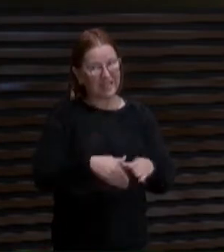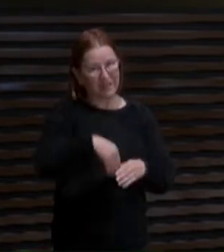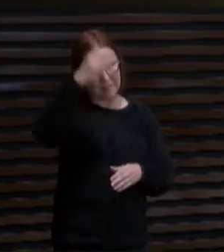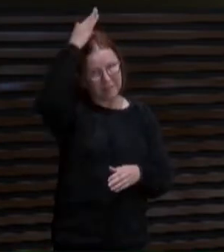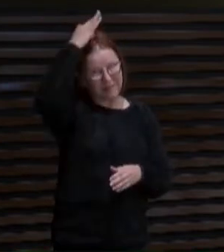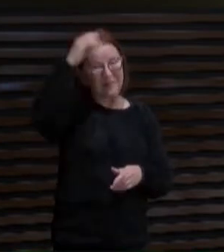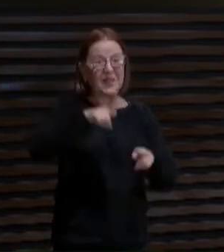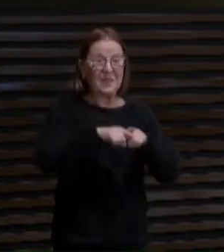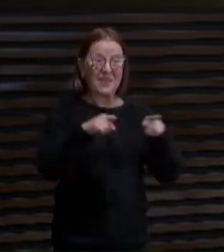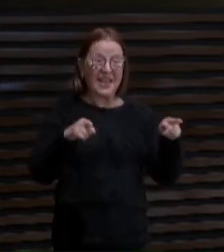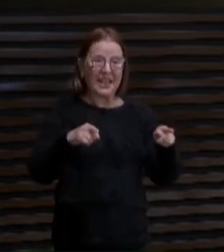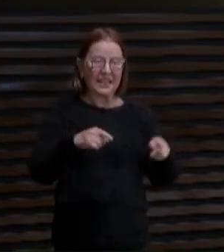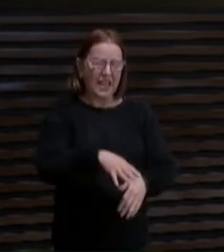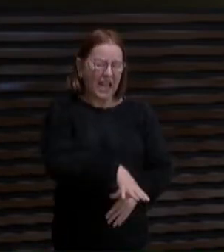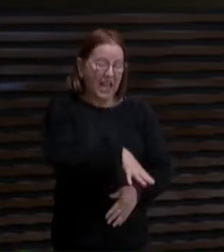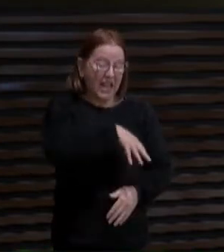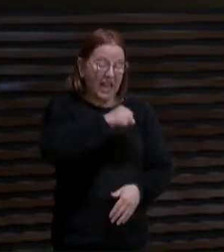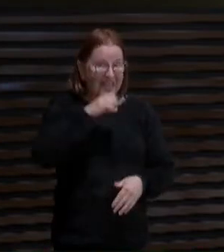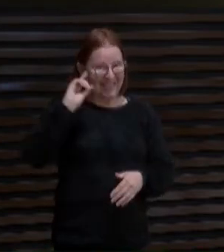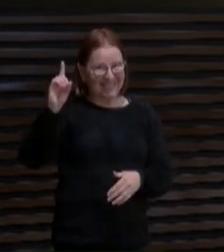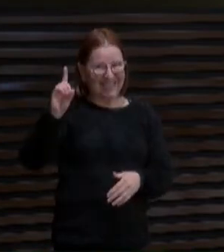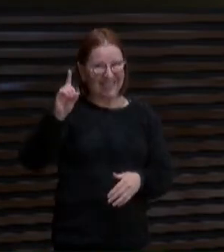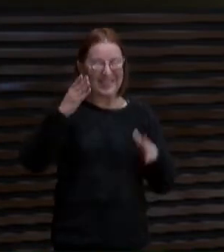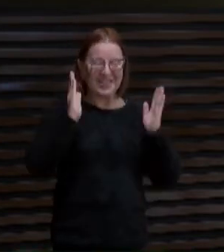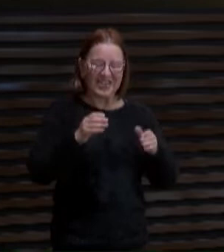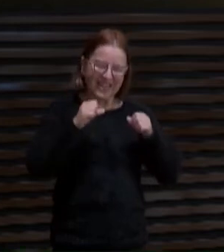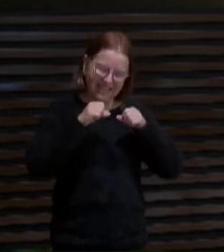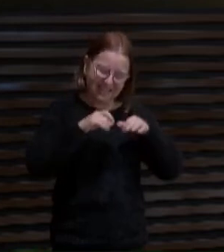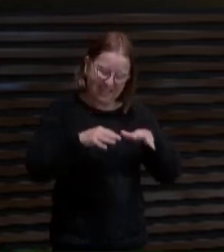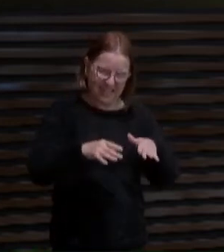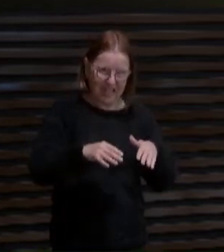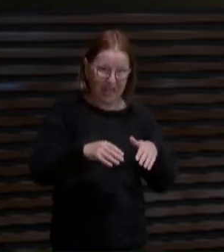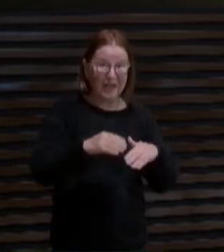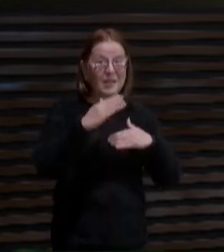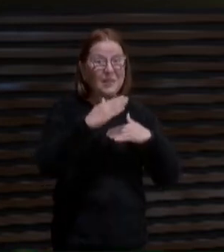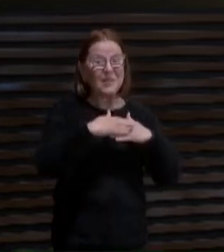derramada sobre o filho amado dele Jesus Cristo